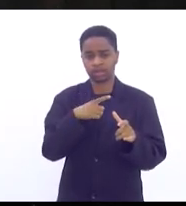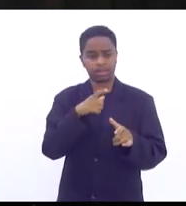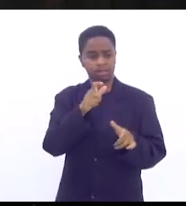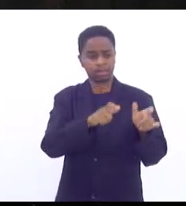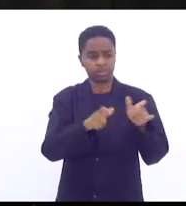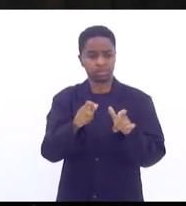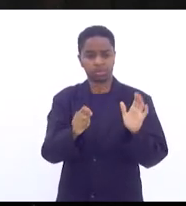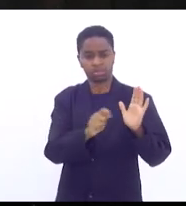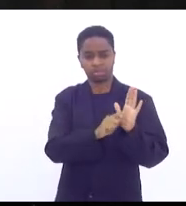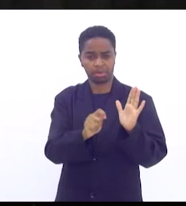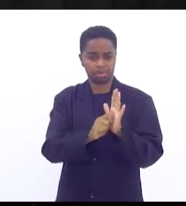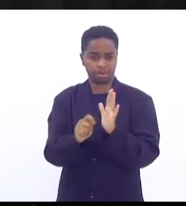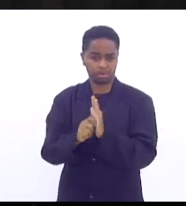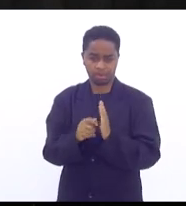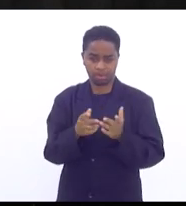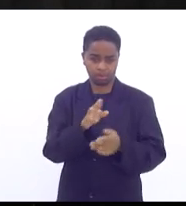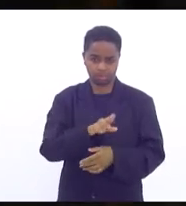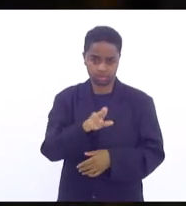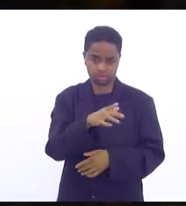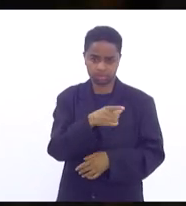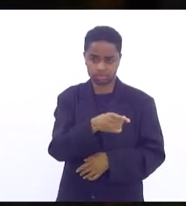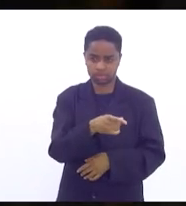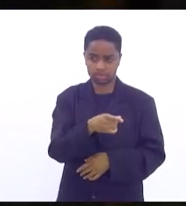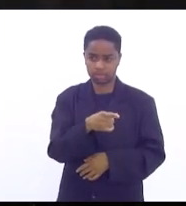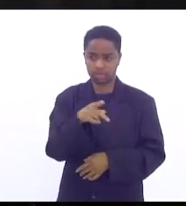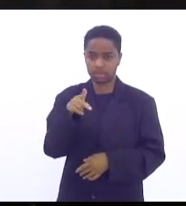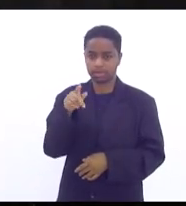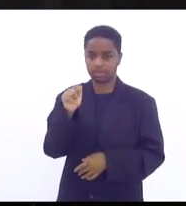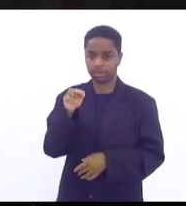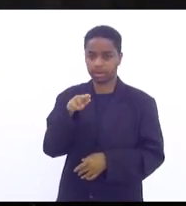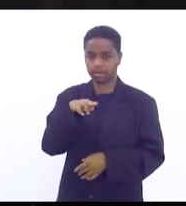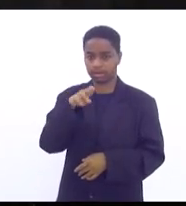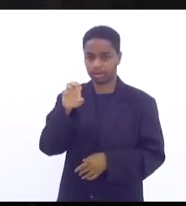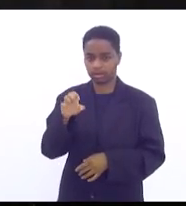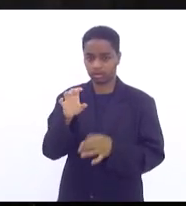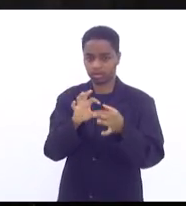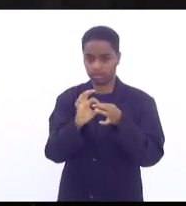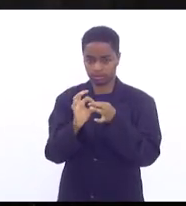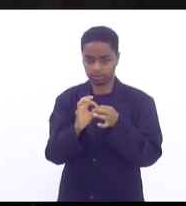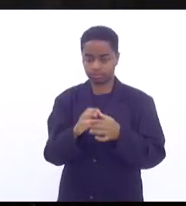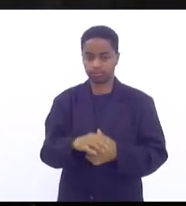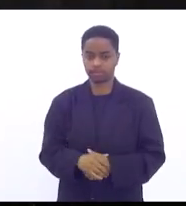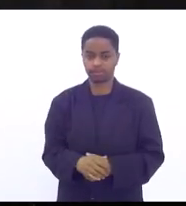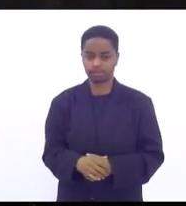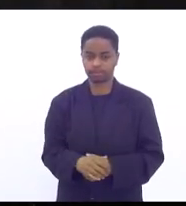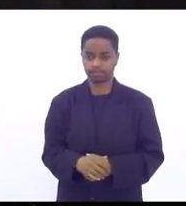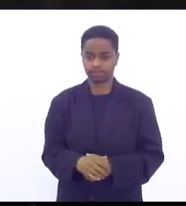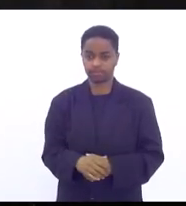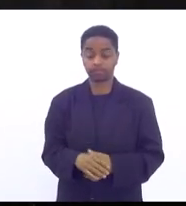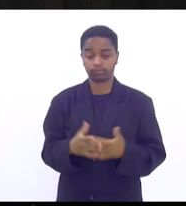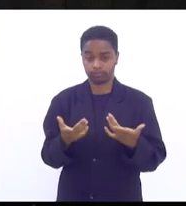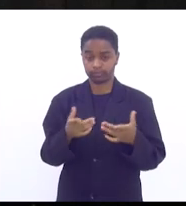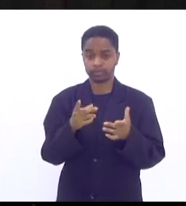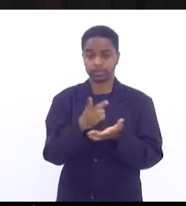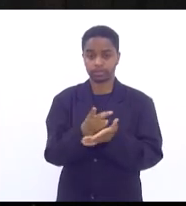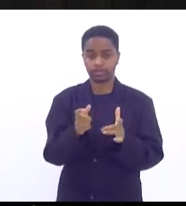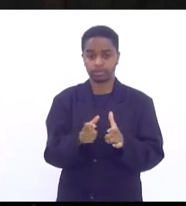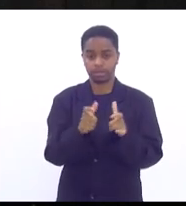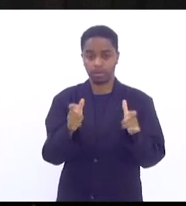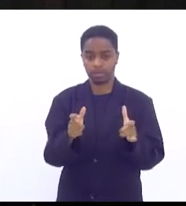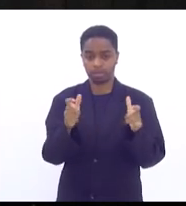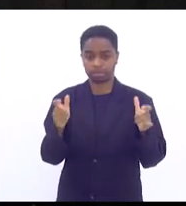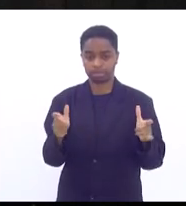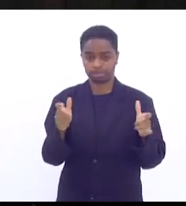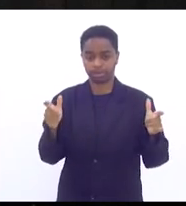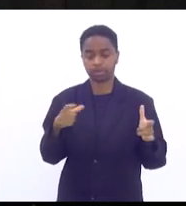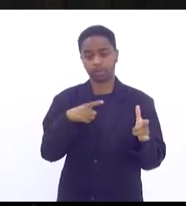cracudos, etc., ali na Avenida Brasil, em Bom Sucesso. Parque União. Parque União. E aquilo vai crescendo, vai crescendo. Nós